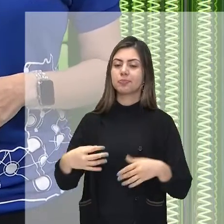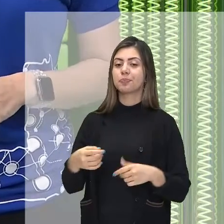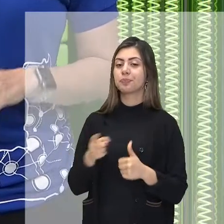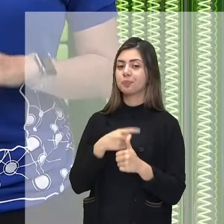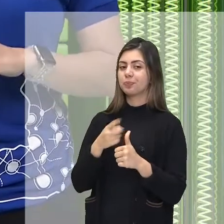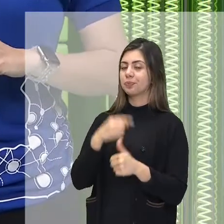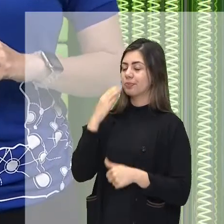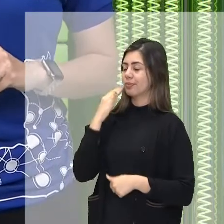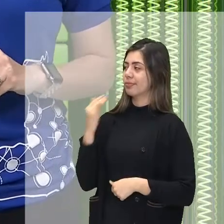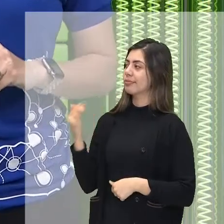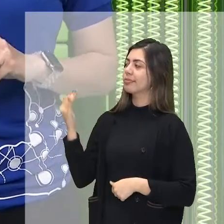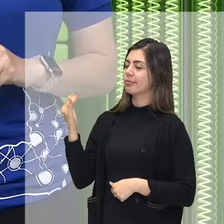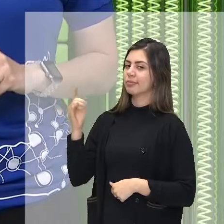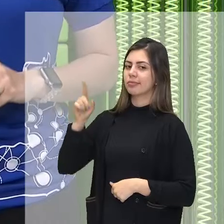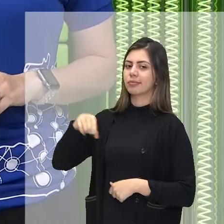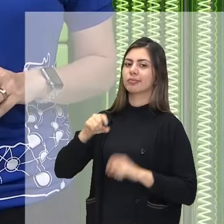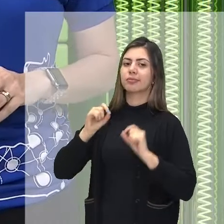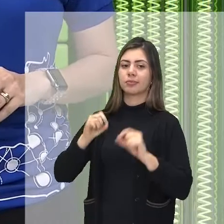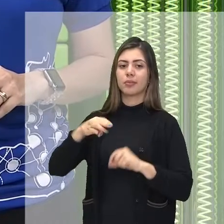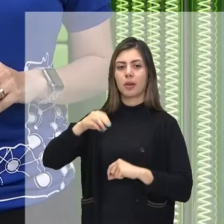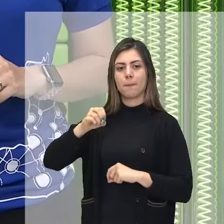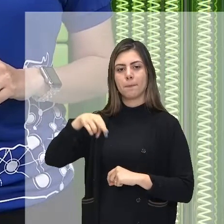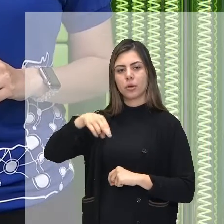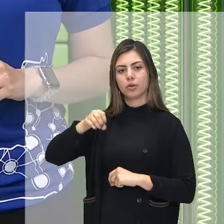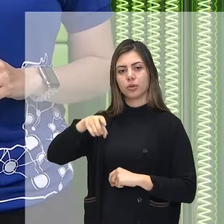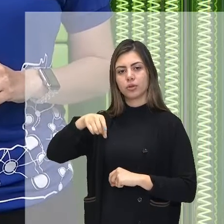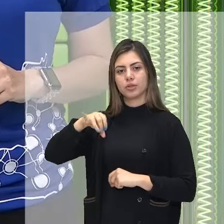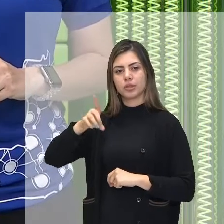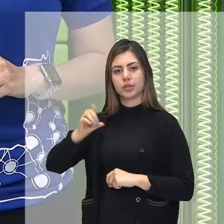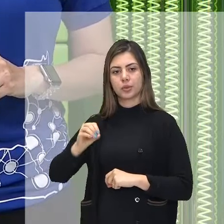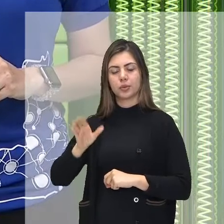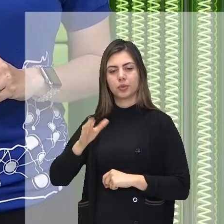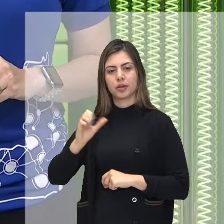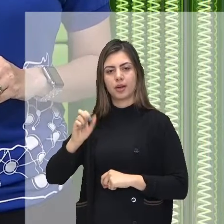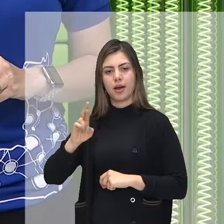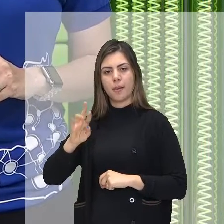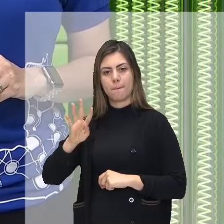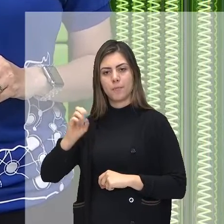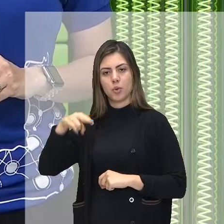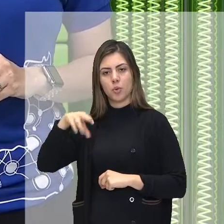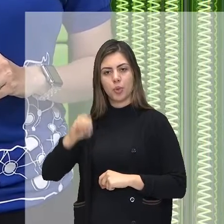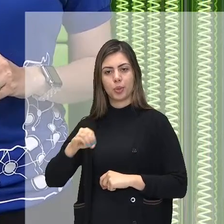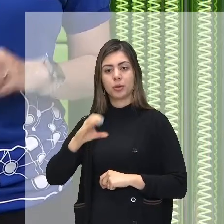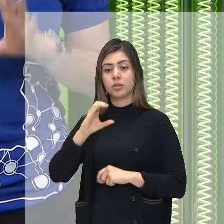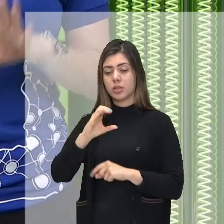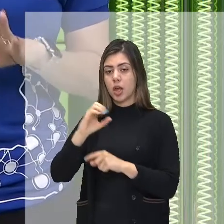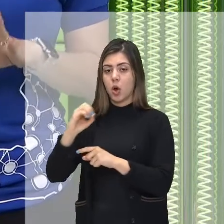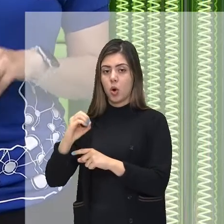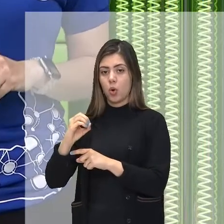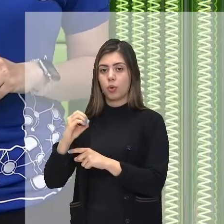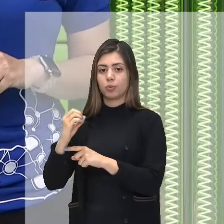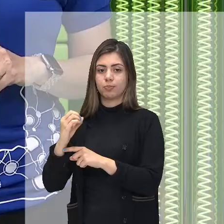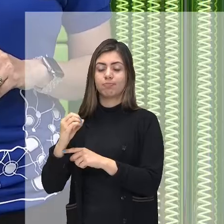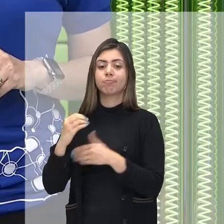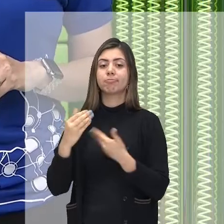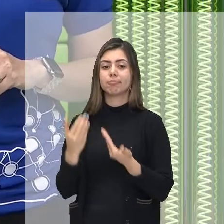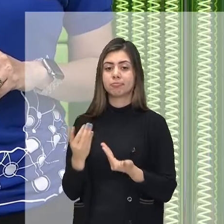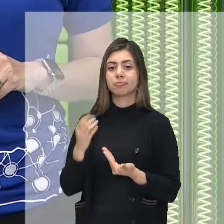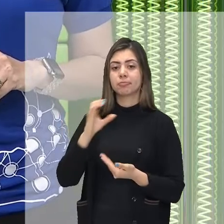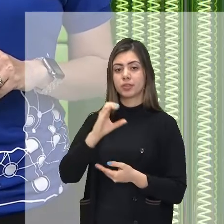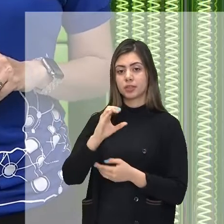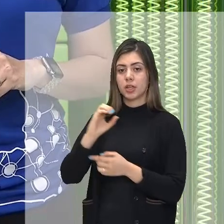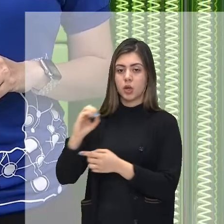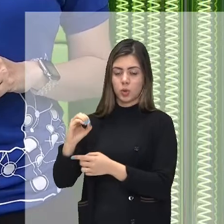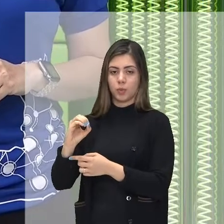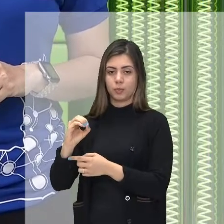pelo monóxido de carbono. O monóxido de carbono é aquele CO, tá? A fórmula dele é